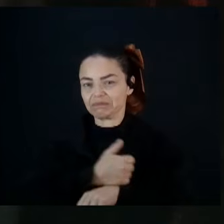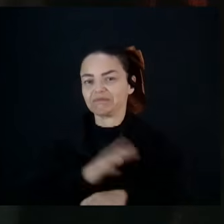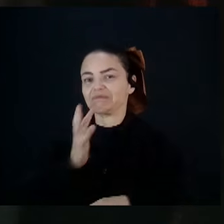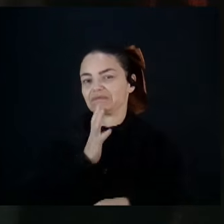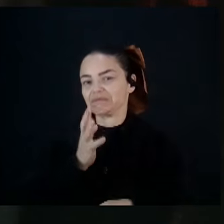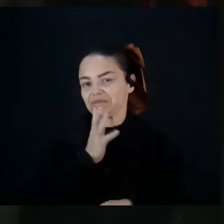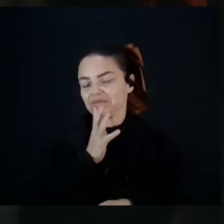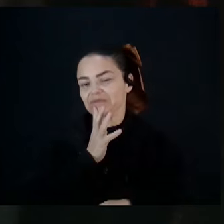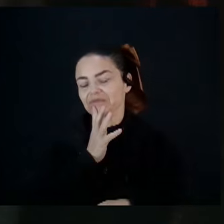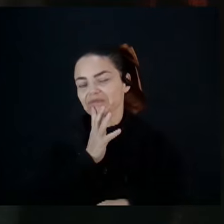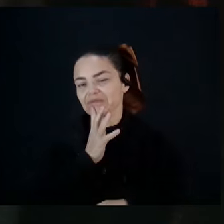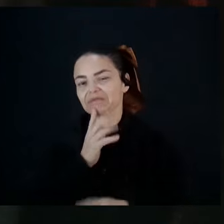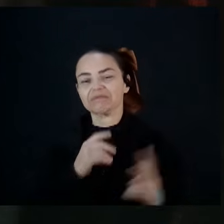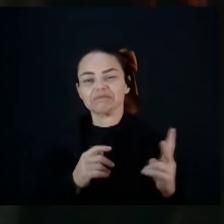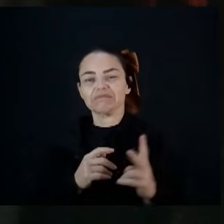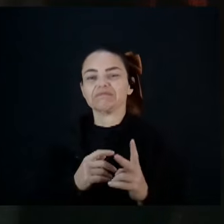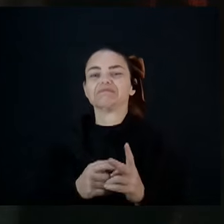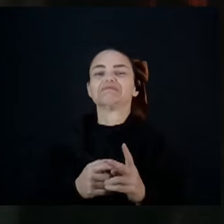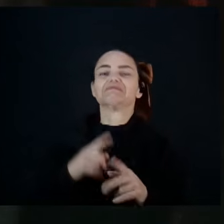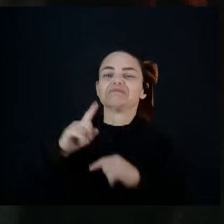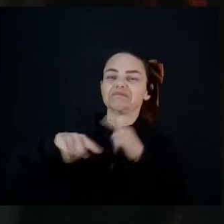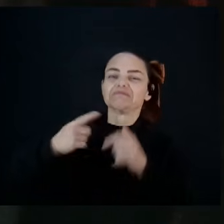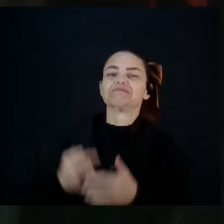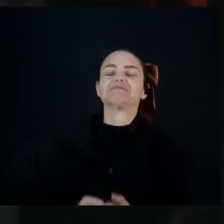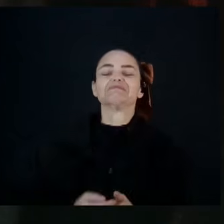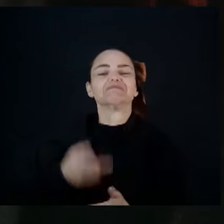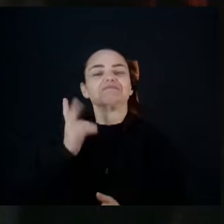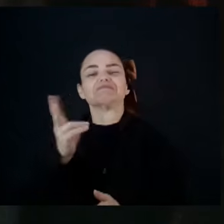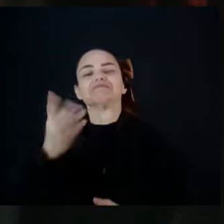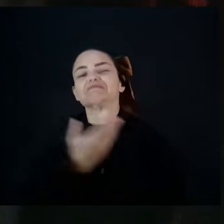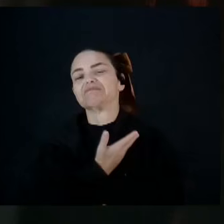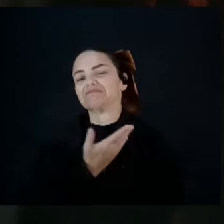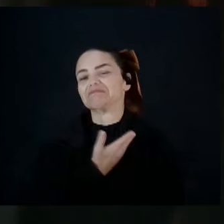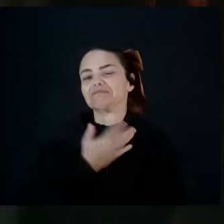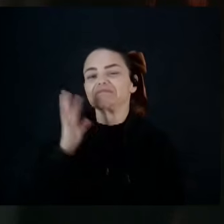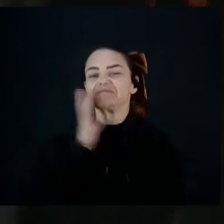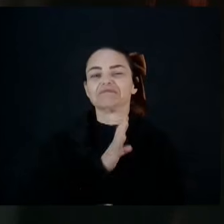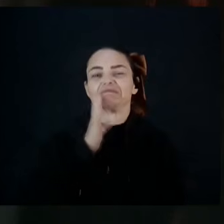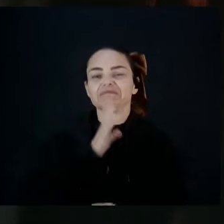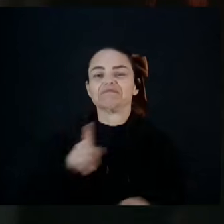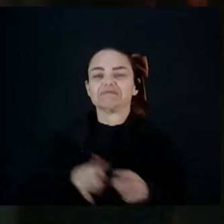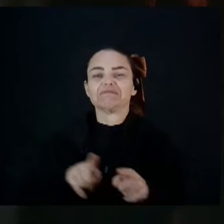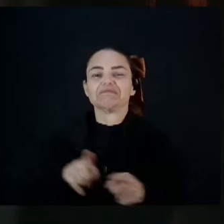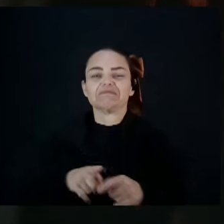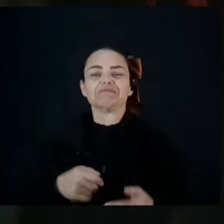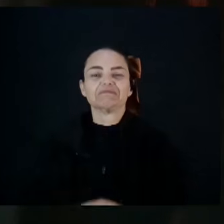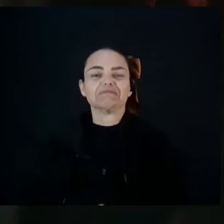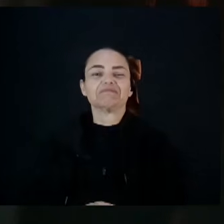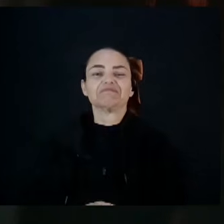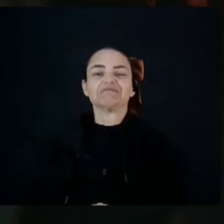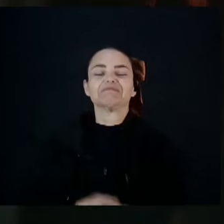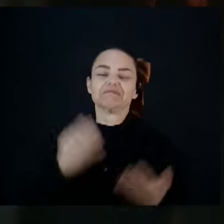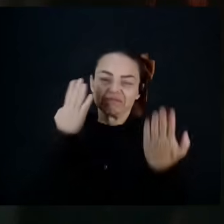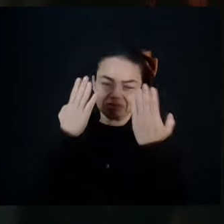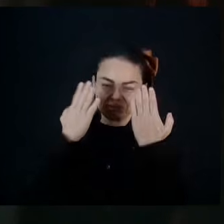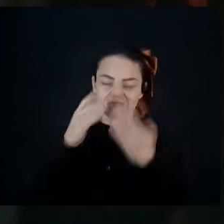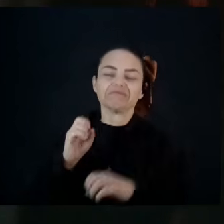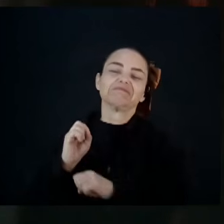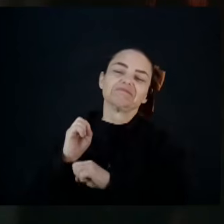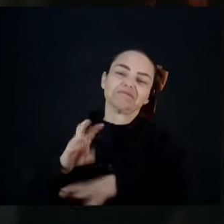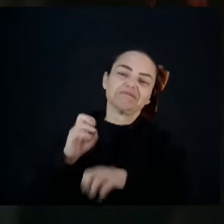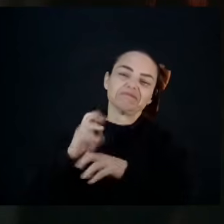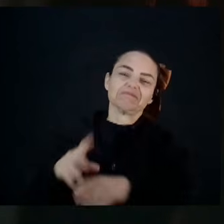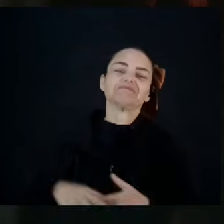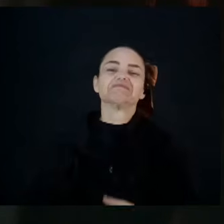pela primeira vez, mas depois seguem uma amizade bem legal e a gente também, além de fazer uma psicoeducação, porque vocês, né, dão